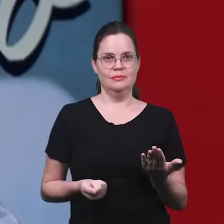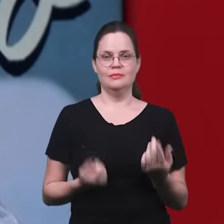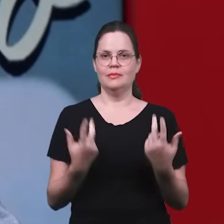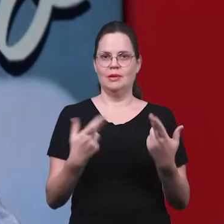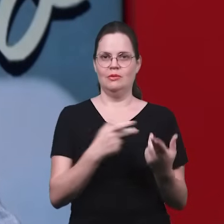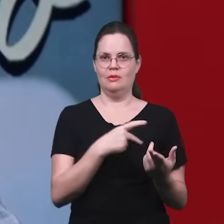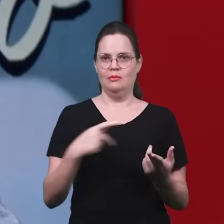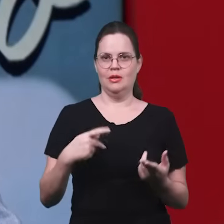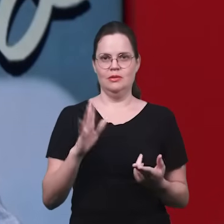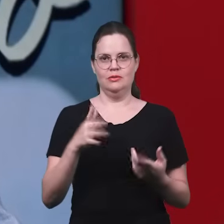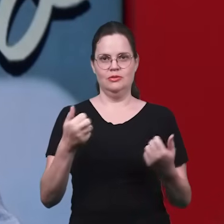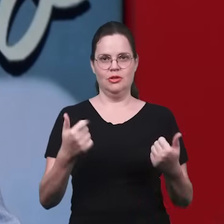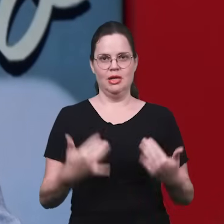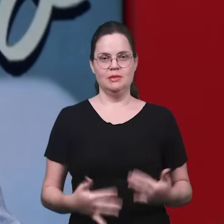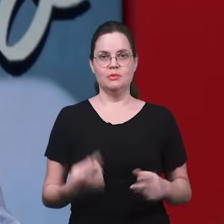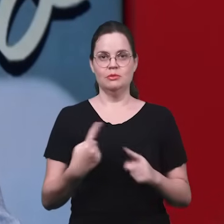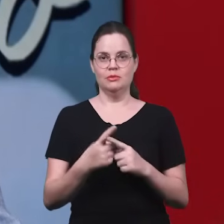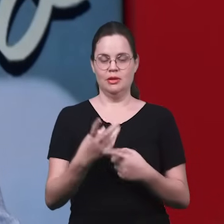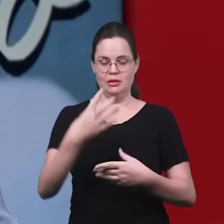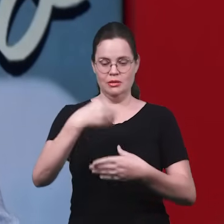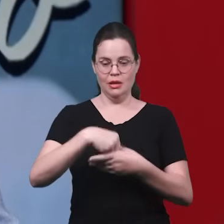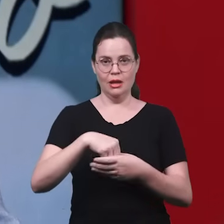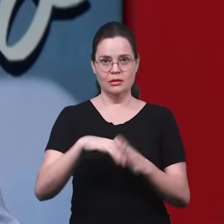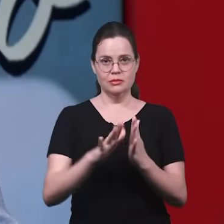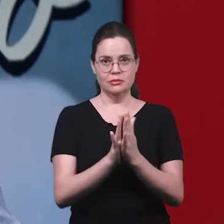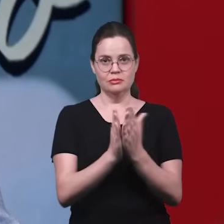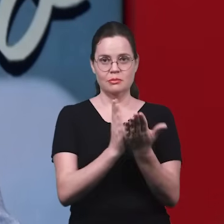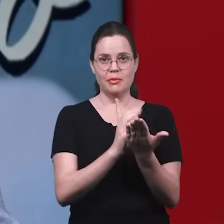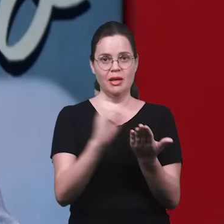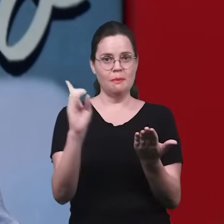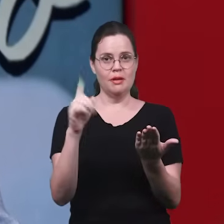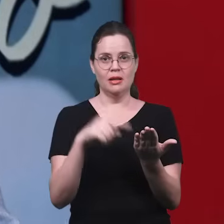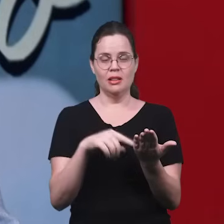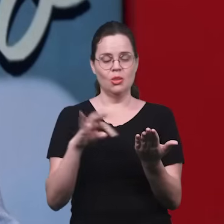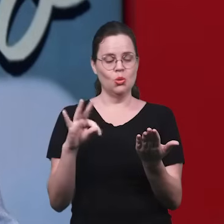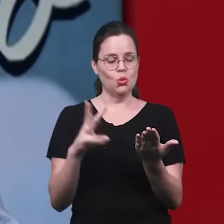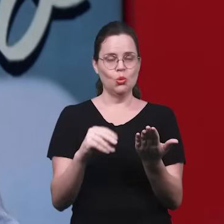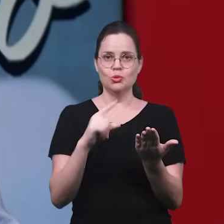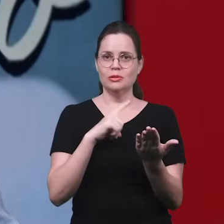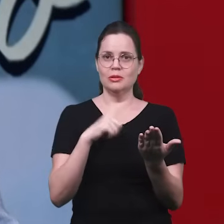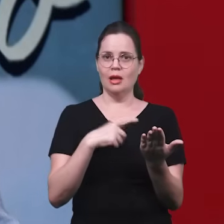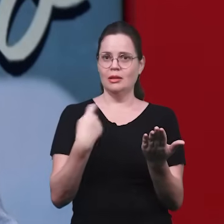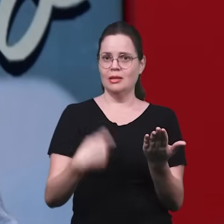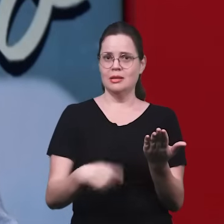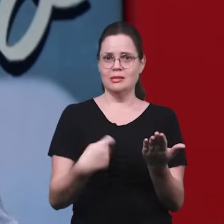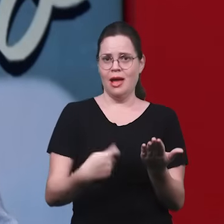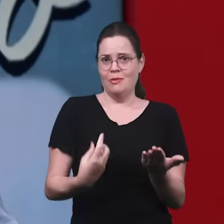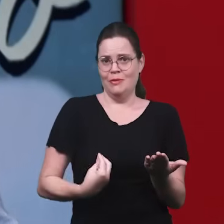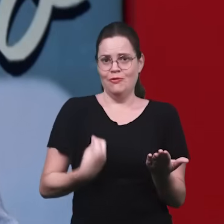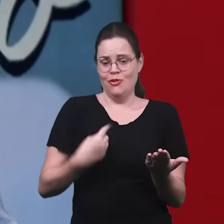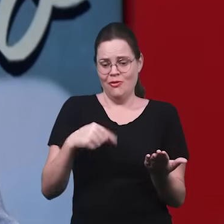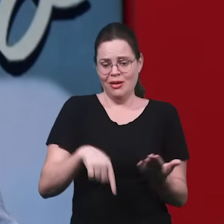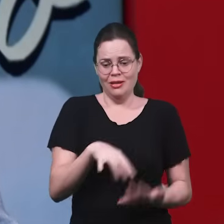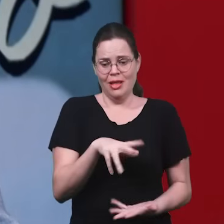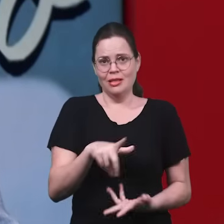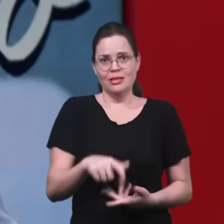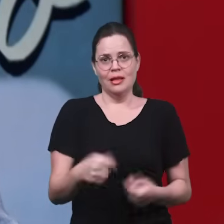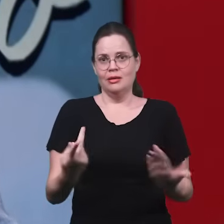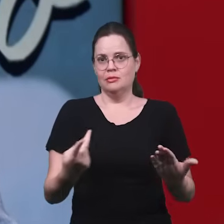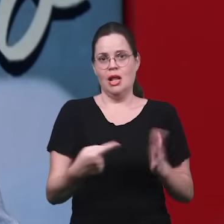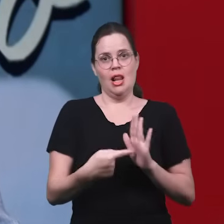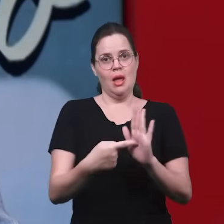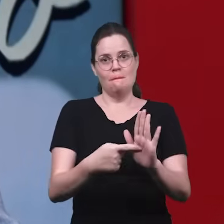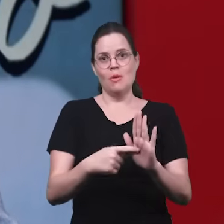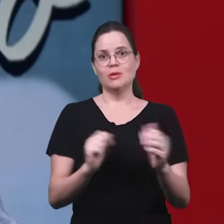bem colocou, né? Nós encontramos na Bíblia tudo aquilo que é necessário até para a nossa vida terrena, né? Ela é um código de